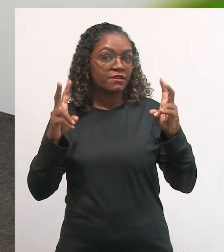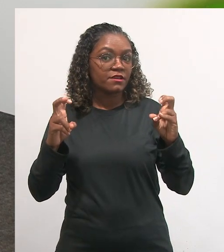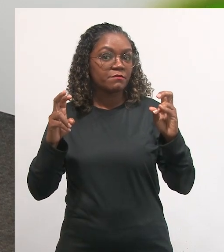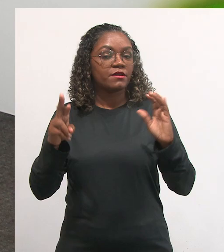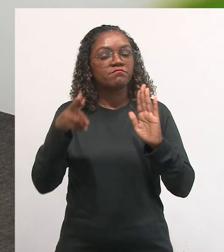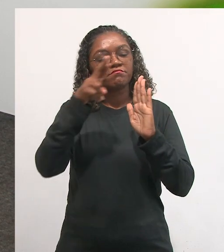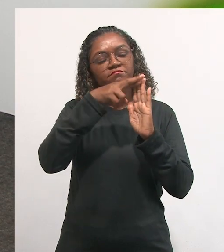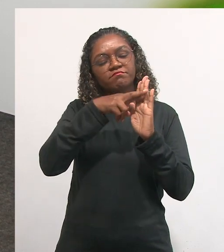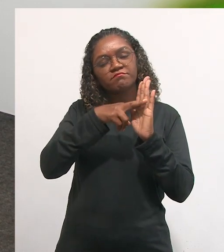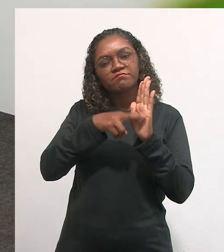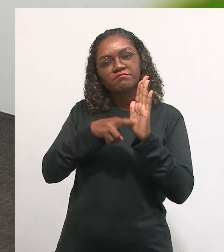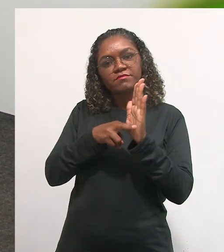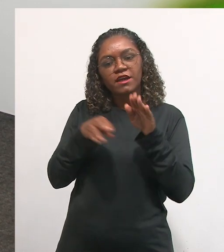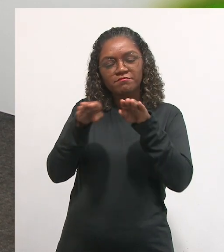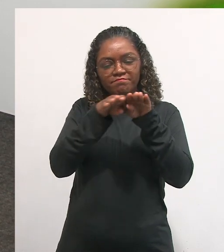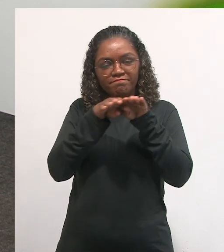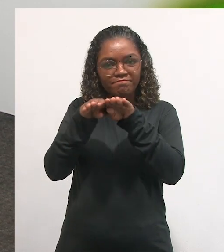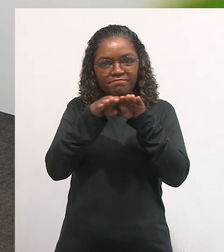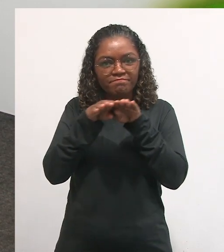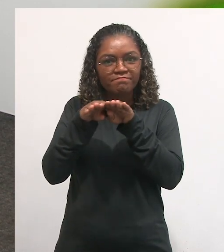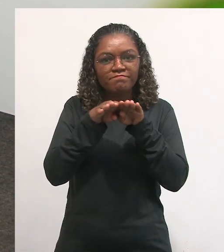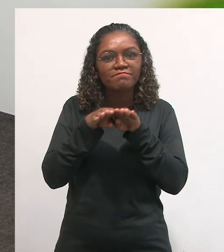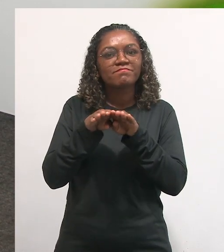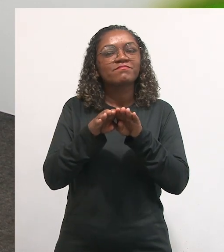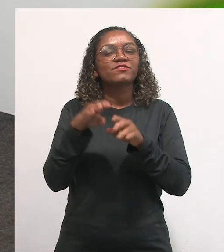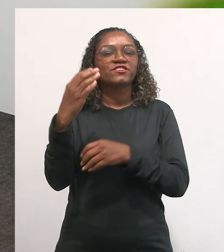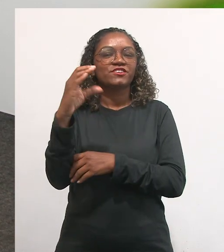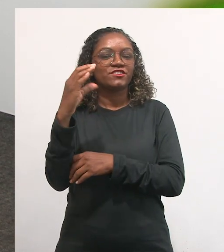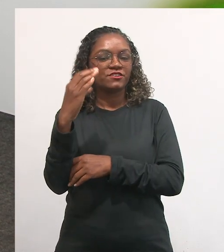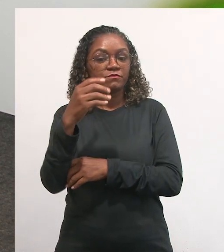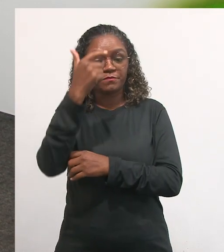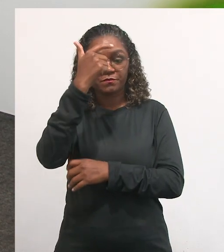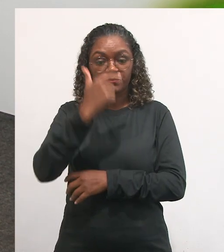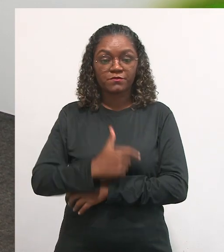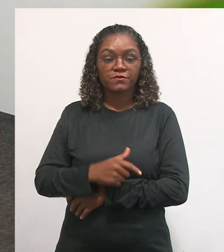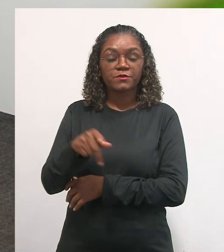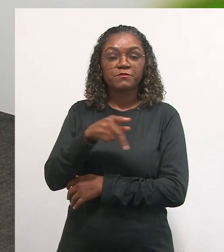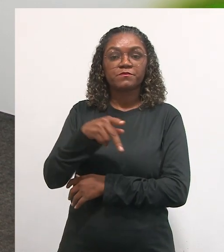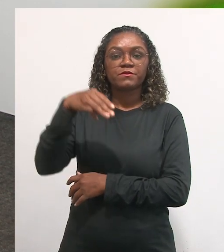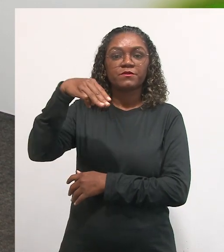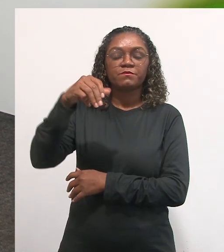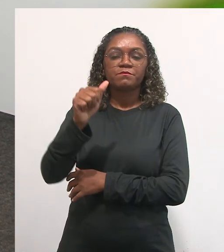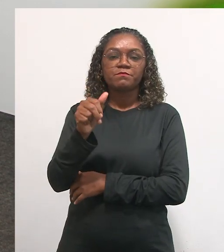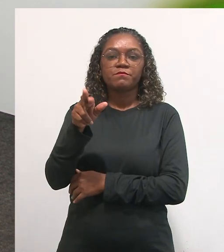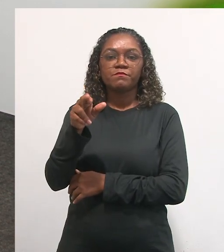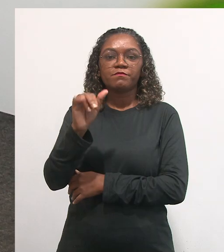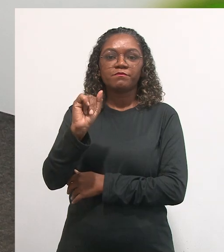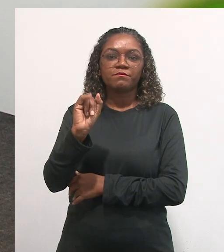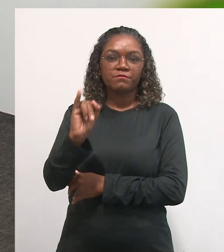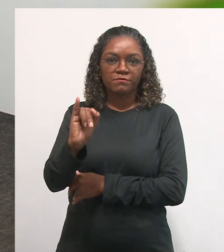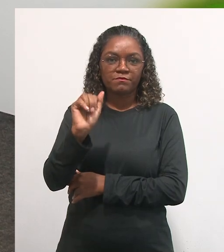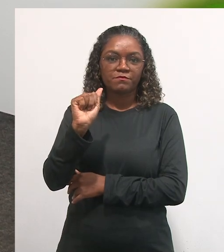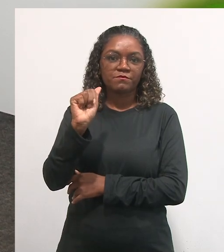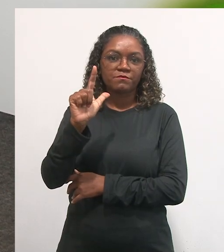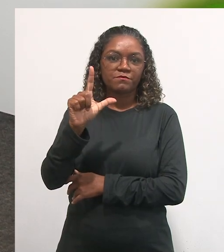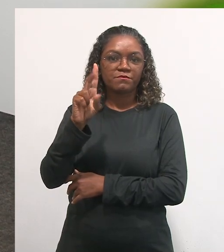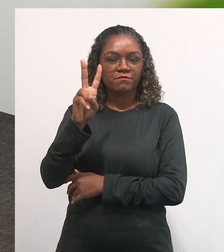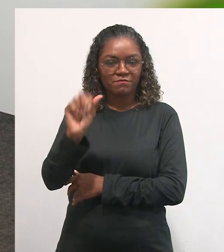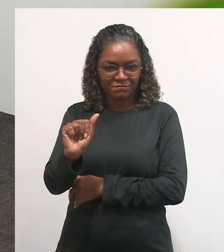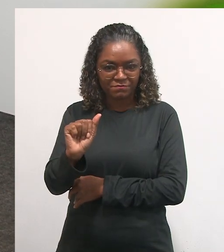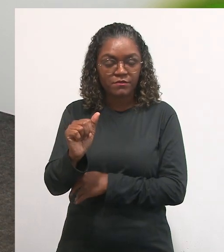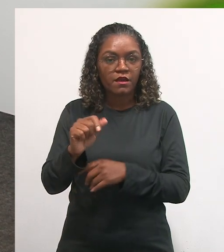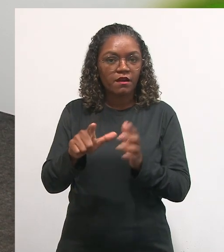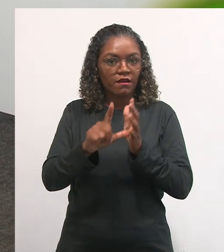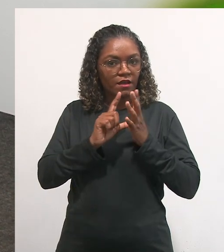científica estou aqui com você sou a professora Maria AL de soua Silva E e antes de a gente fazer a a o a explicação do